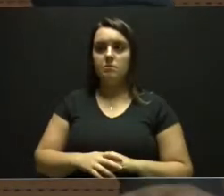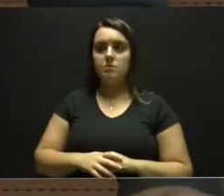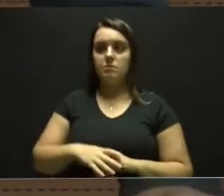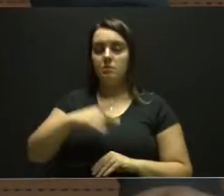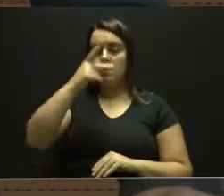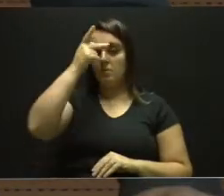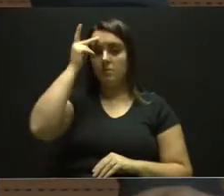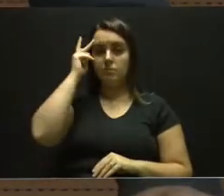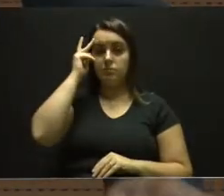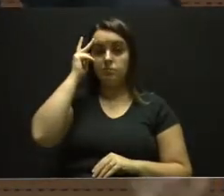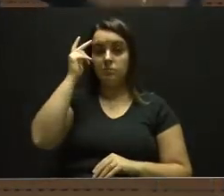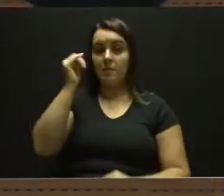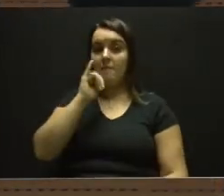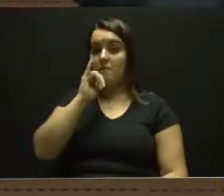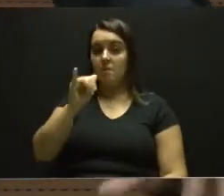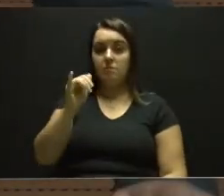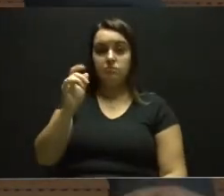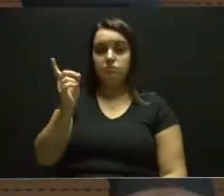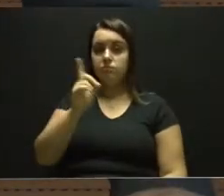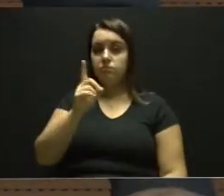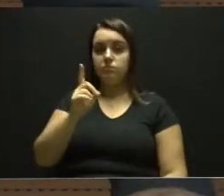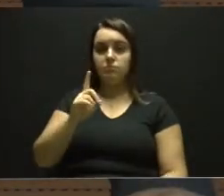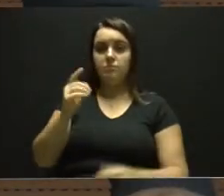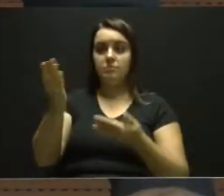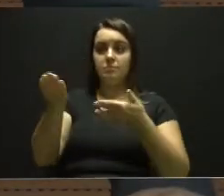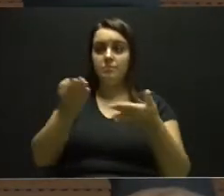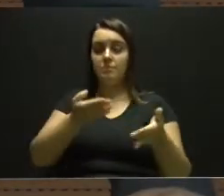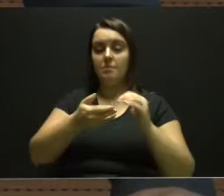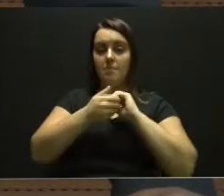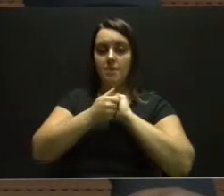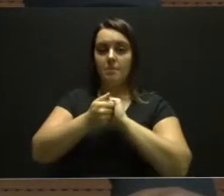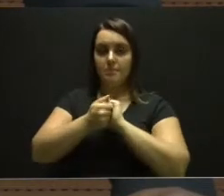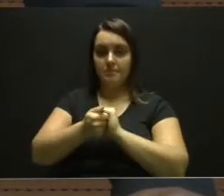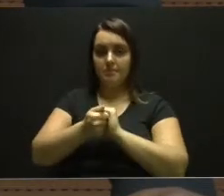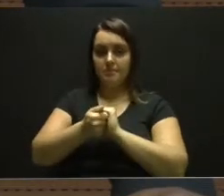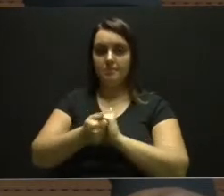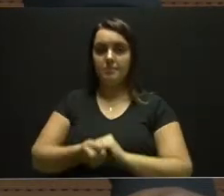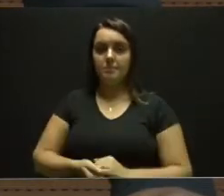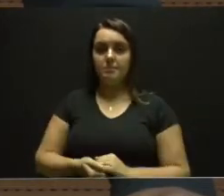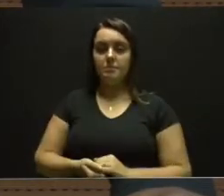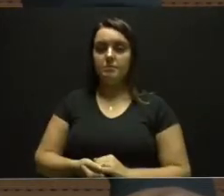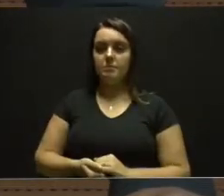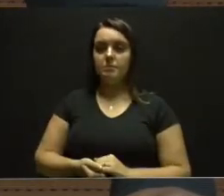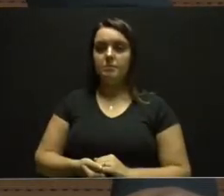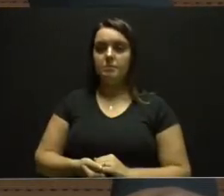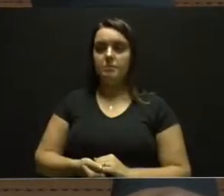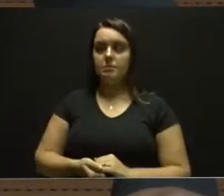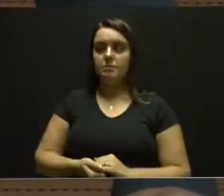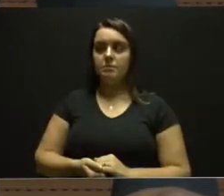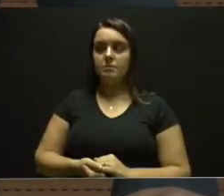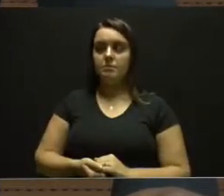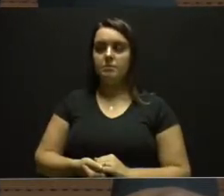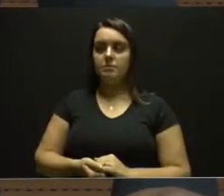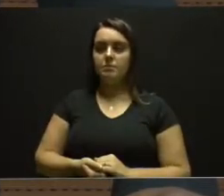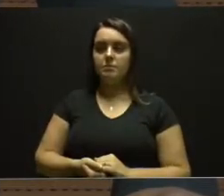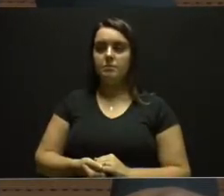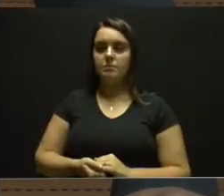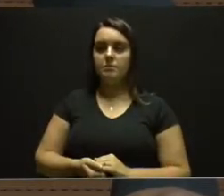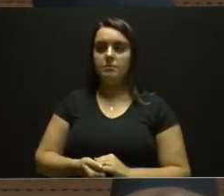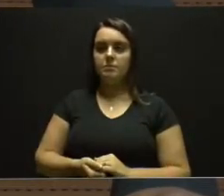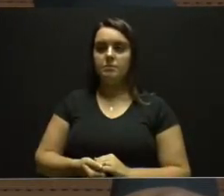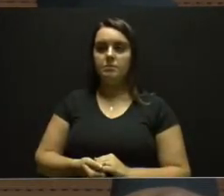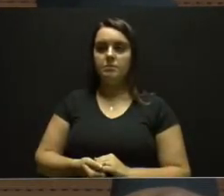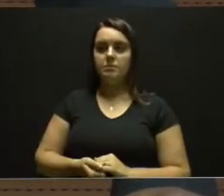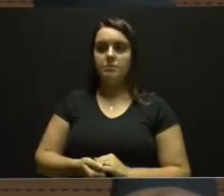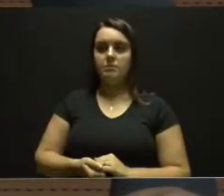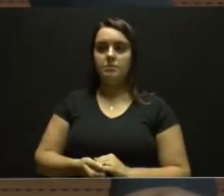chegar essa semana me deu os parabéns então assim eu não fiz nada para eles